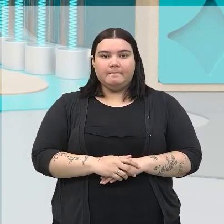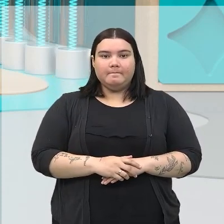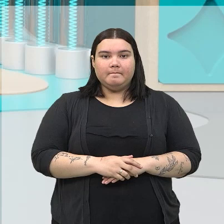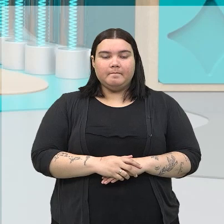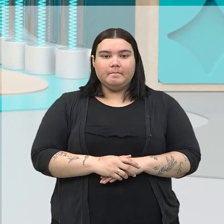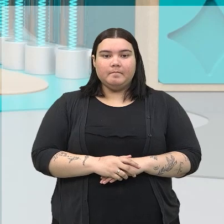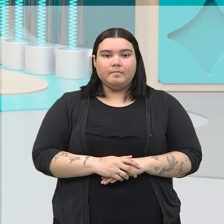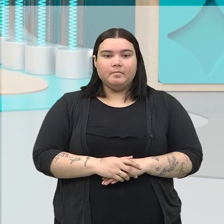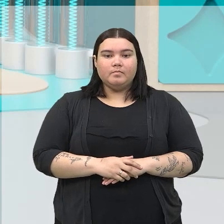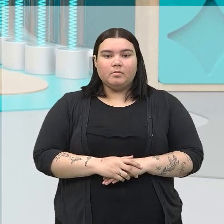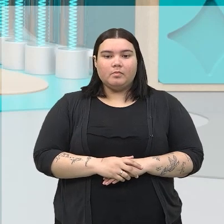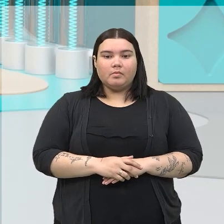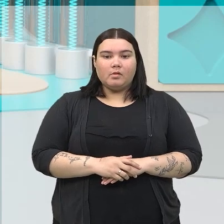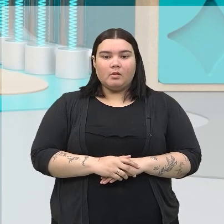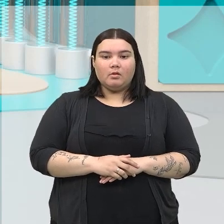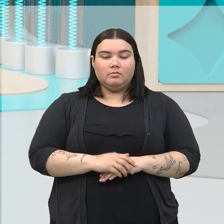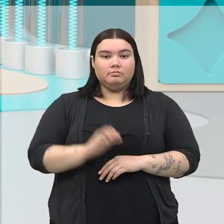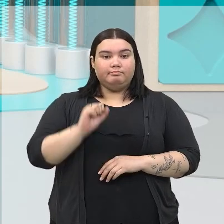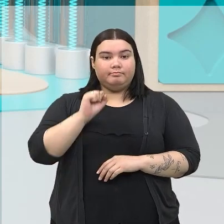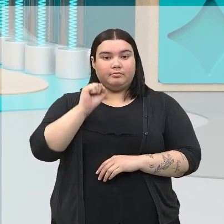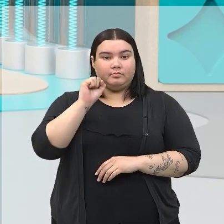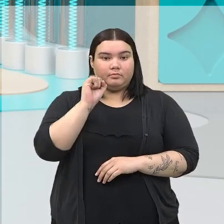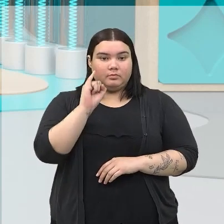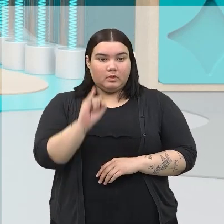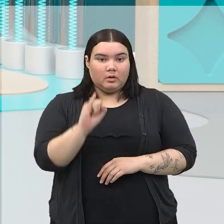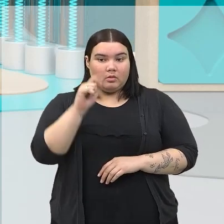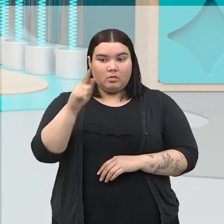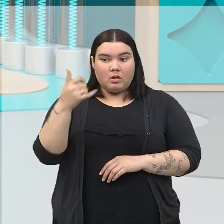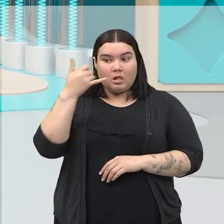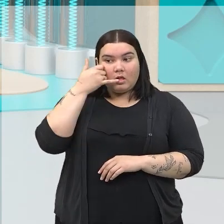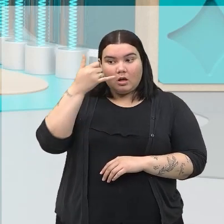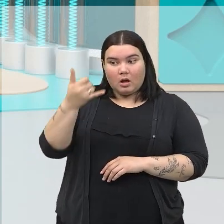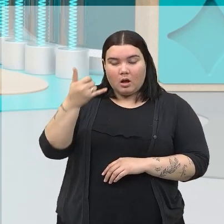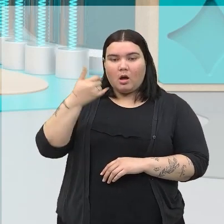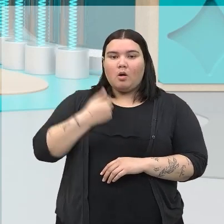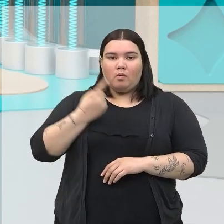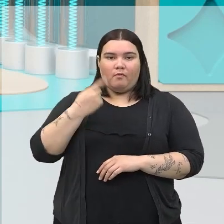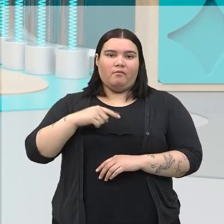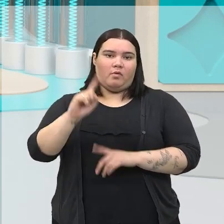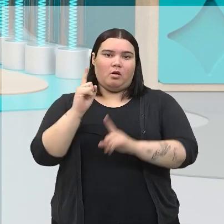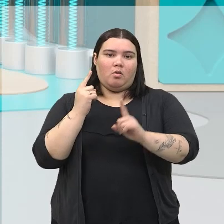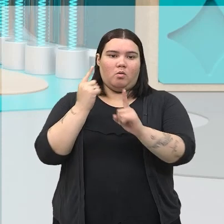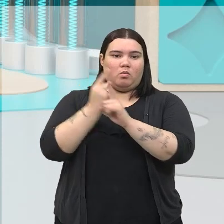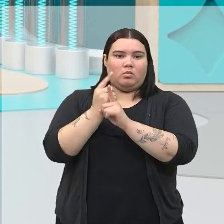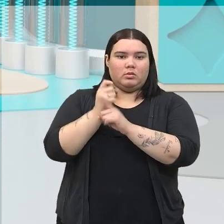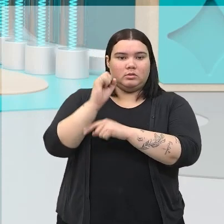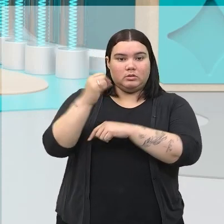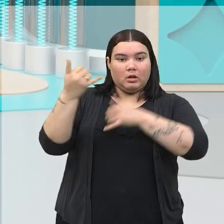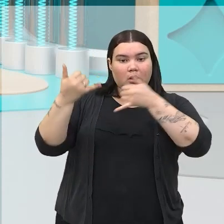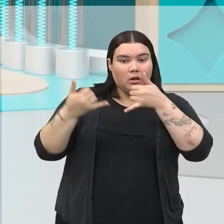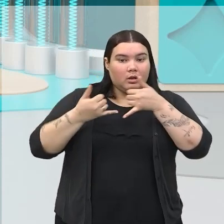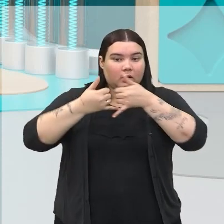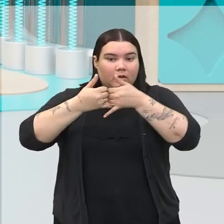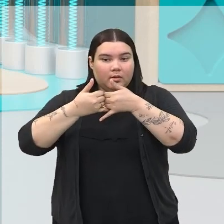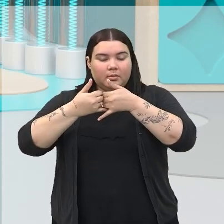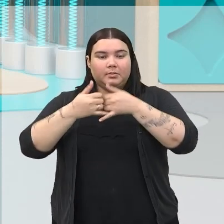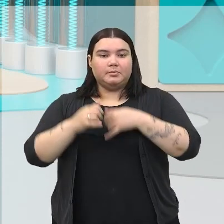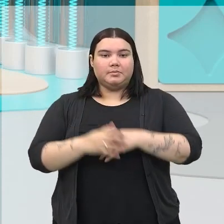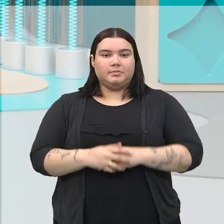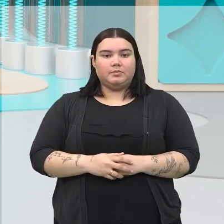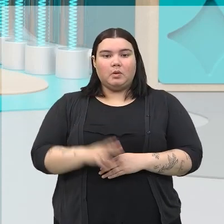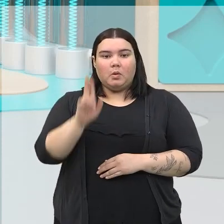go and meet you. Se você ligar, eu irei para te encontrar. Então, olha só, utilizamos o will